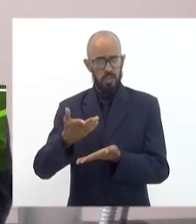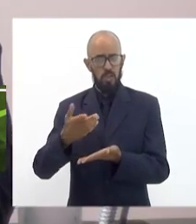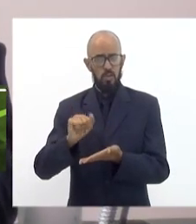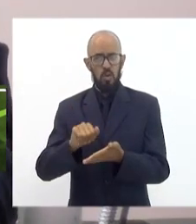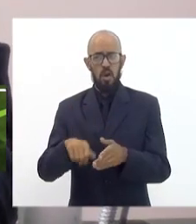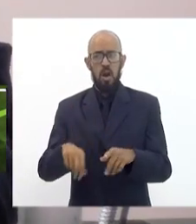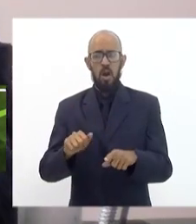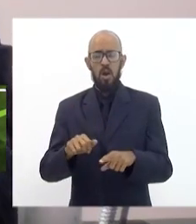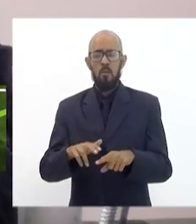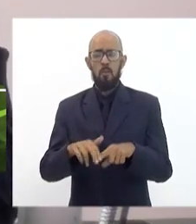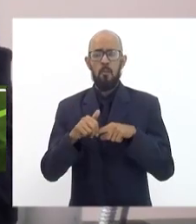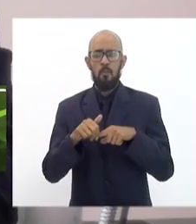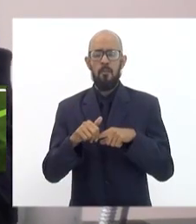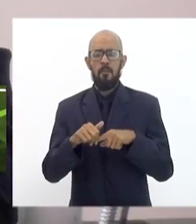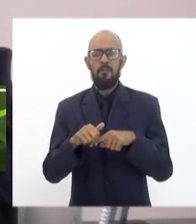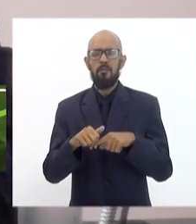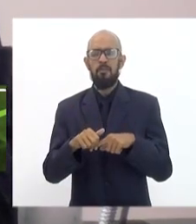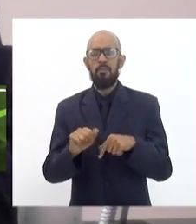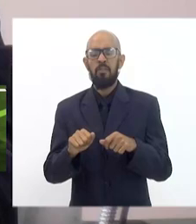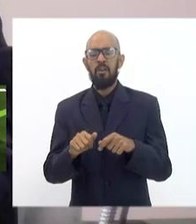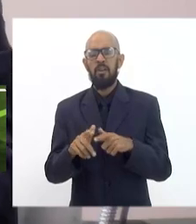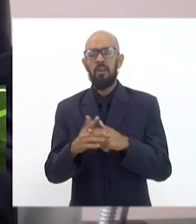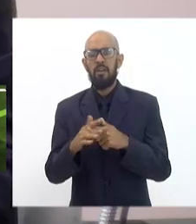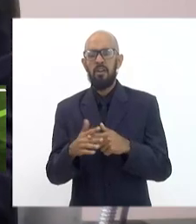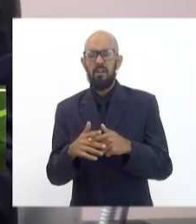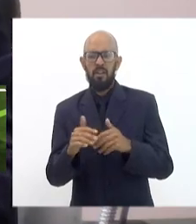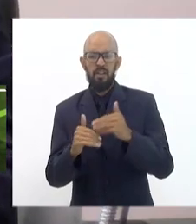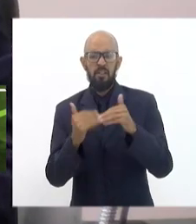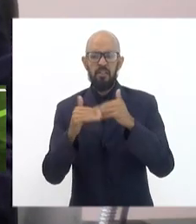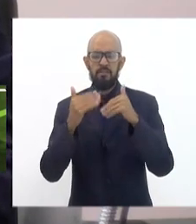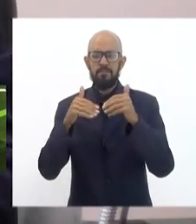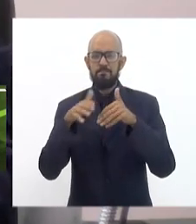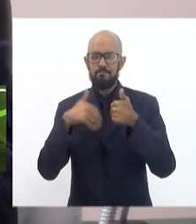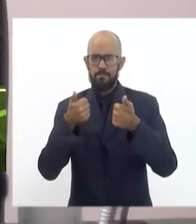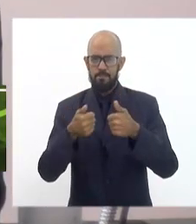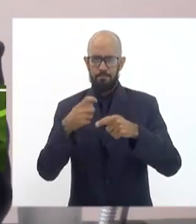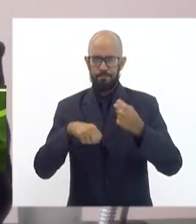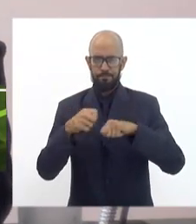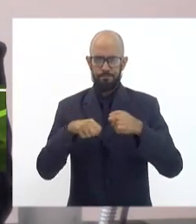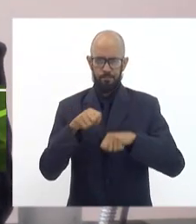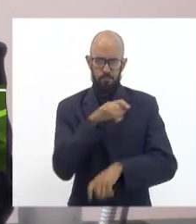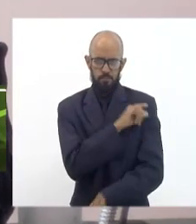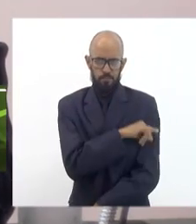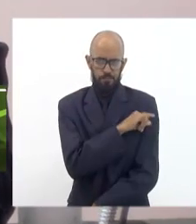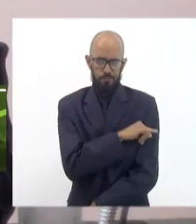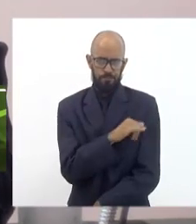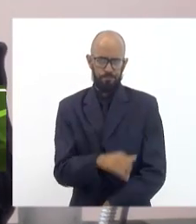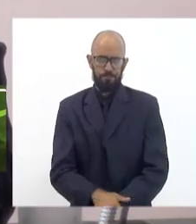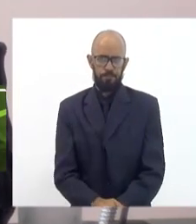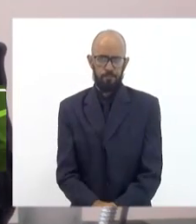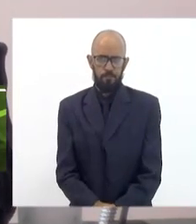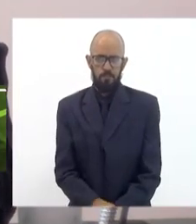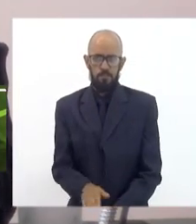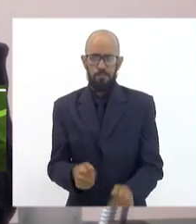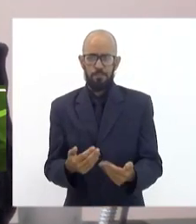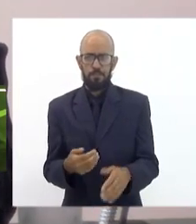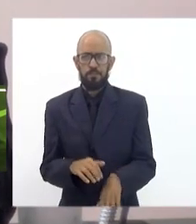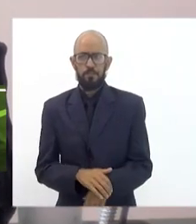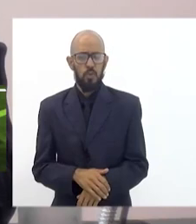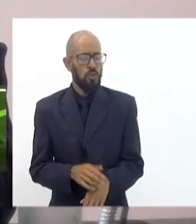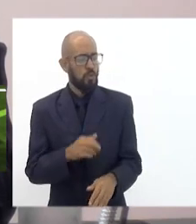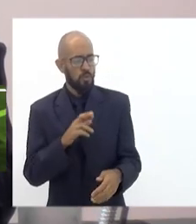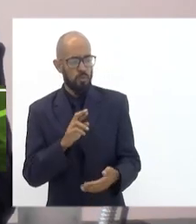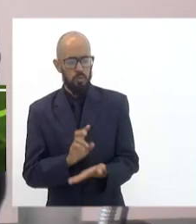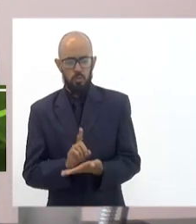é questão da recuperação do Rio de Janeiro tá tá batendo então ao assumir o doutor anjo tá aí página